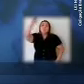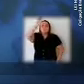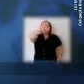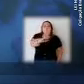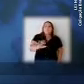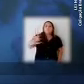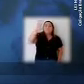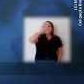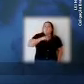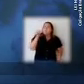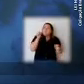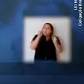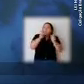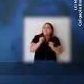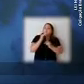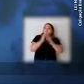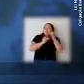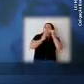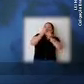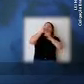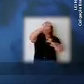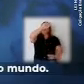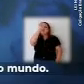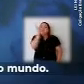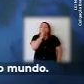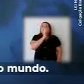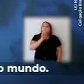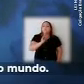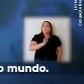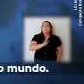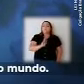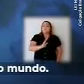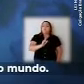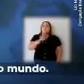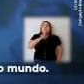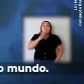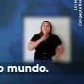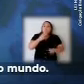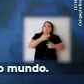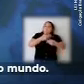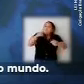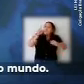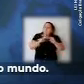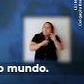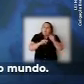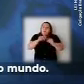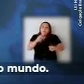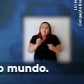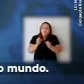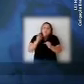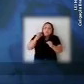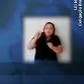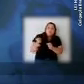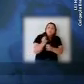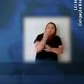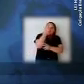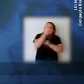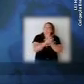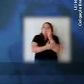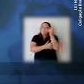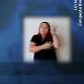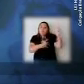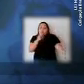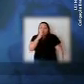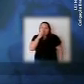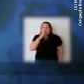é a região com o maior potencial de crescimento do Brasil Suas riquezas naturais e suas belezas encantam o mundo Mas